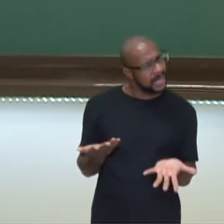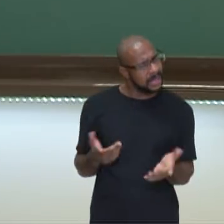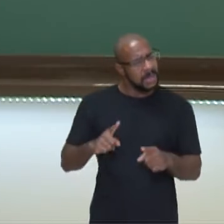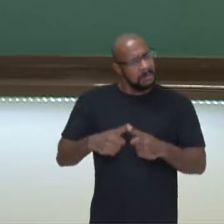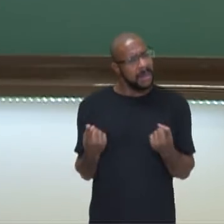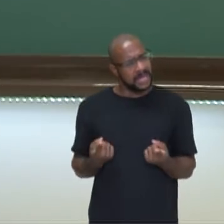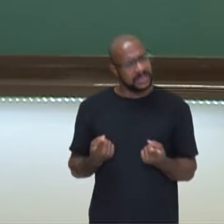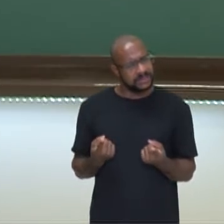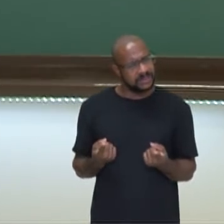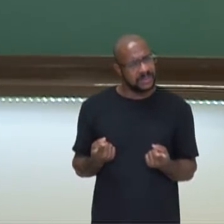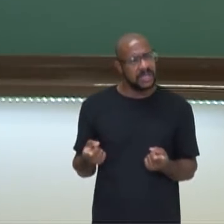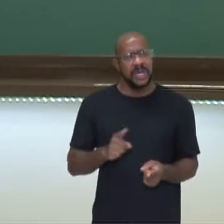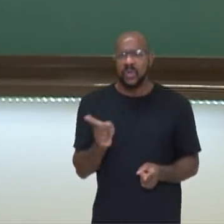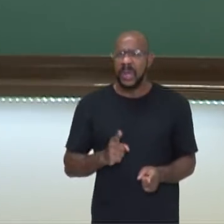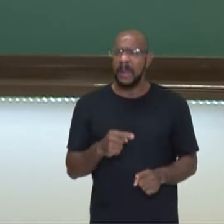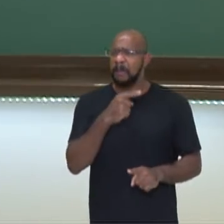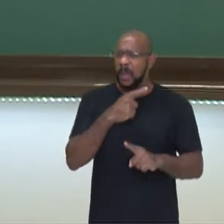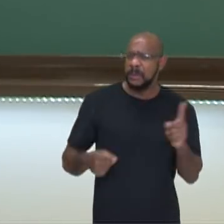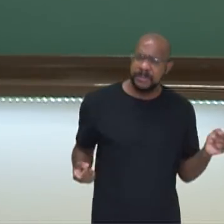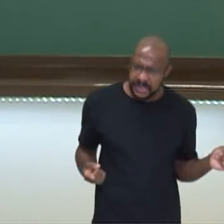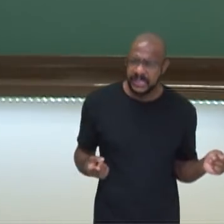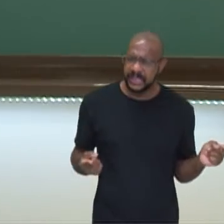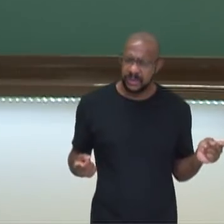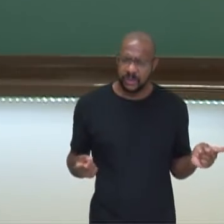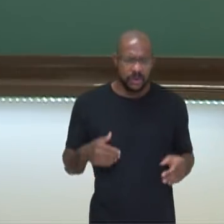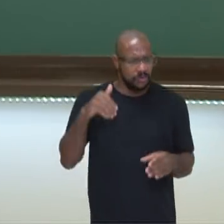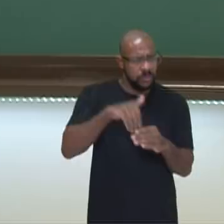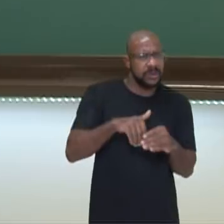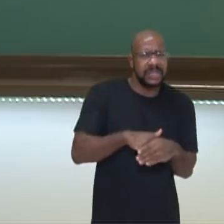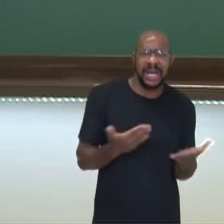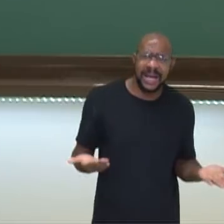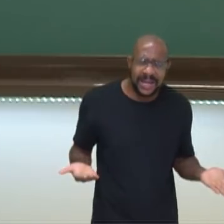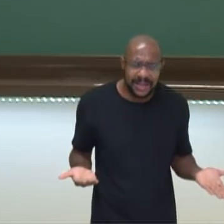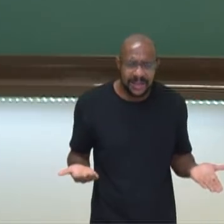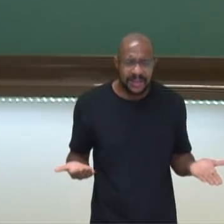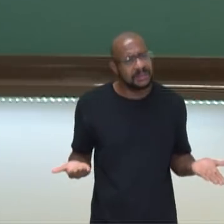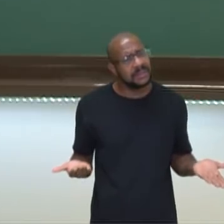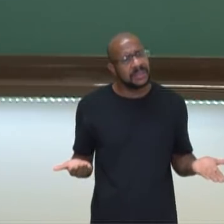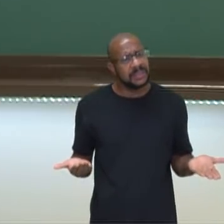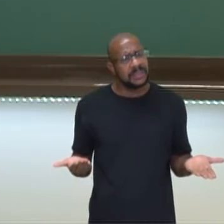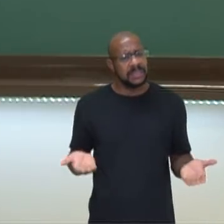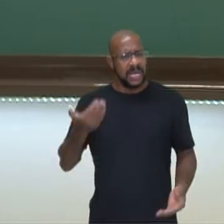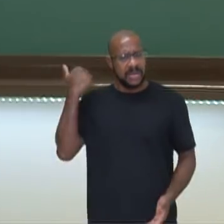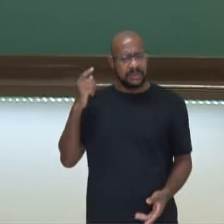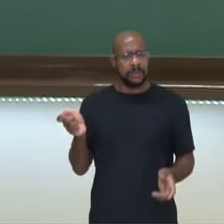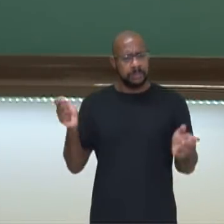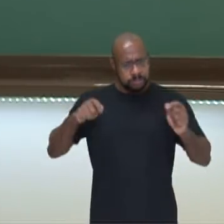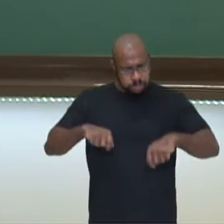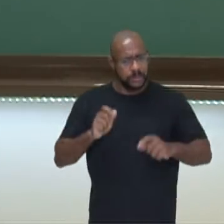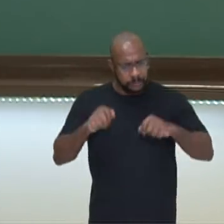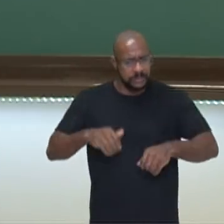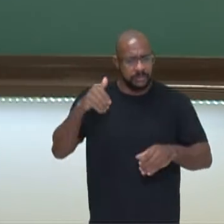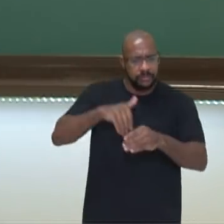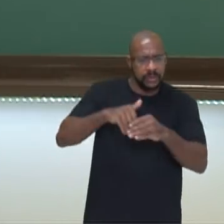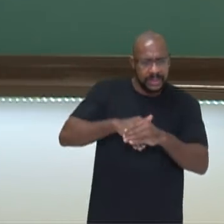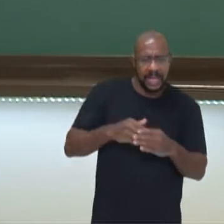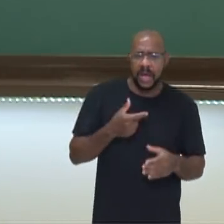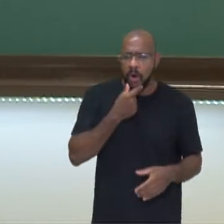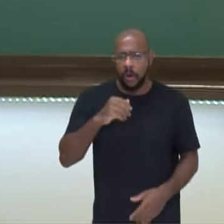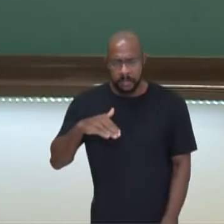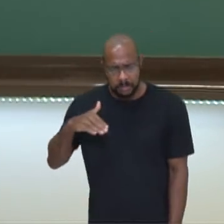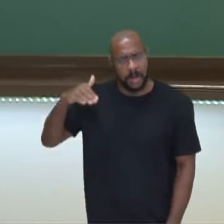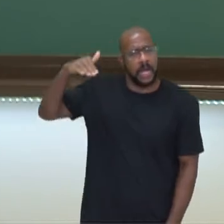só podiam votar homens maiores de 21 anos, alfabetizados? Sim, era lei. Mas